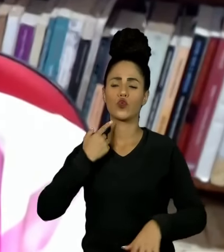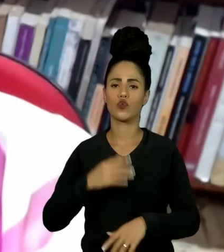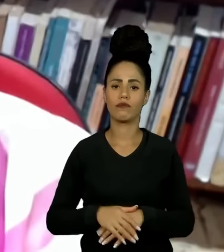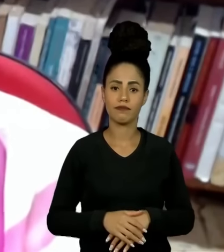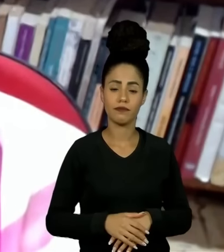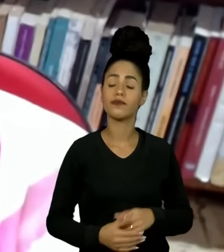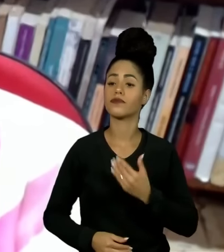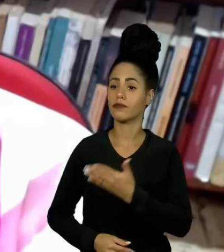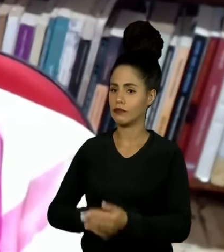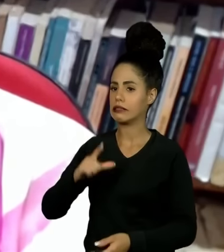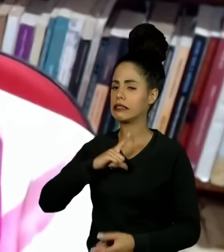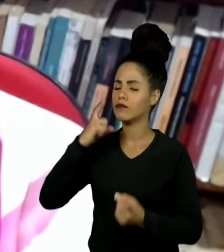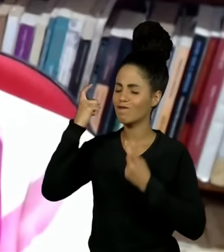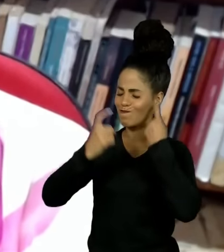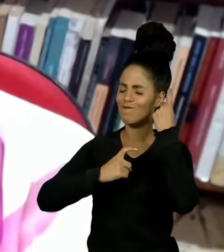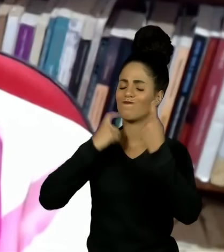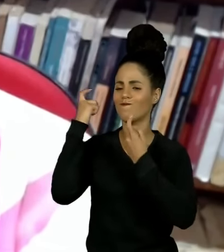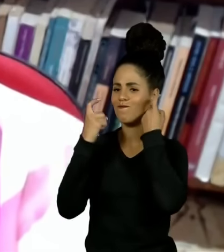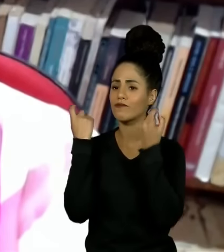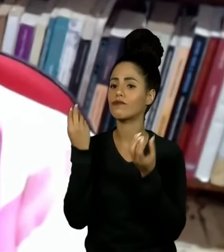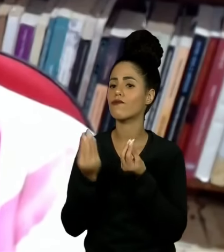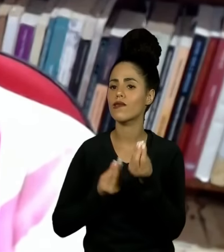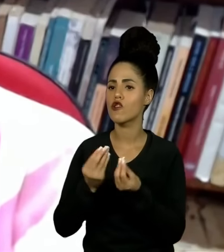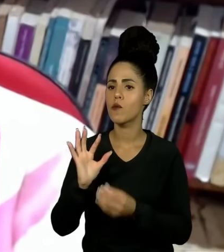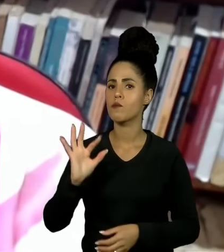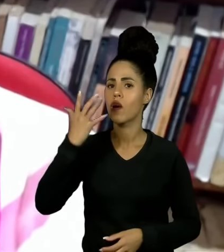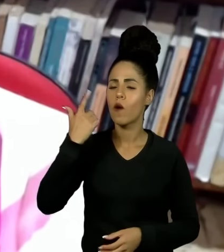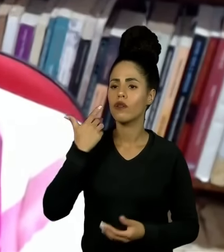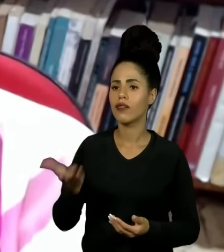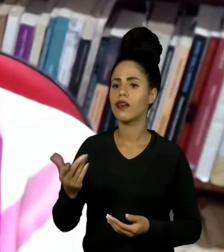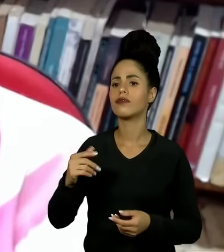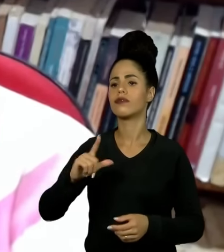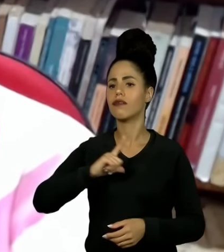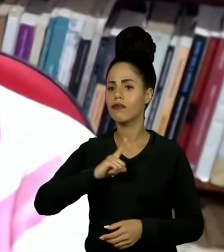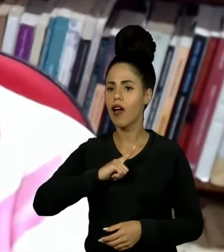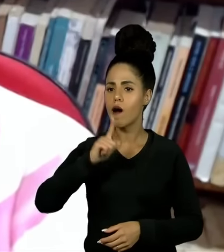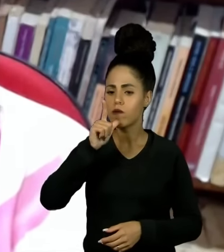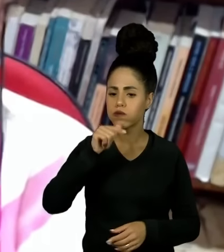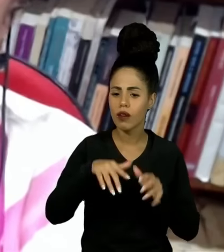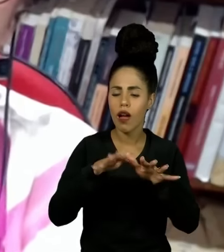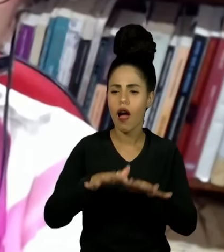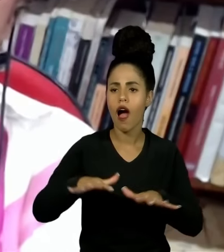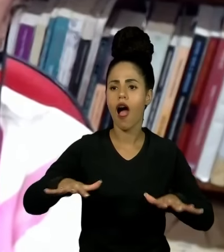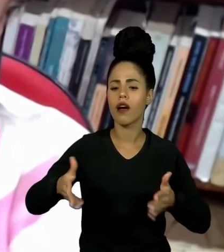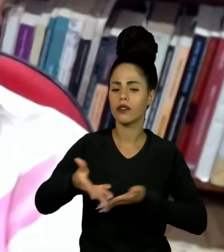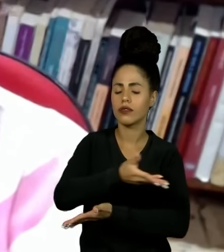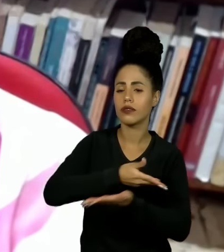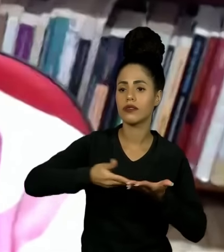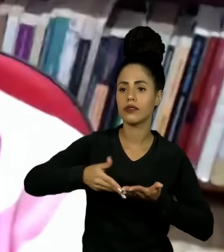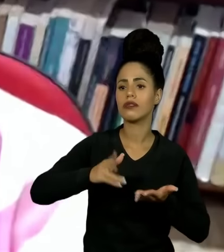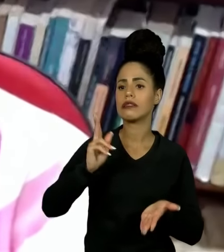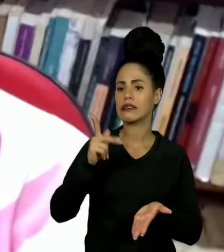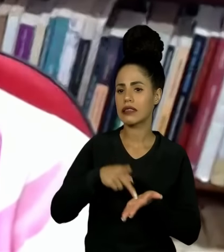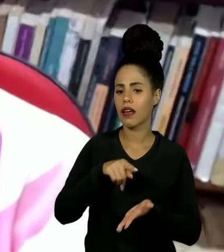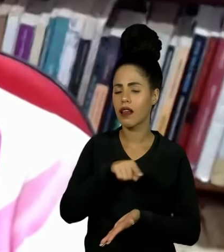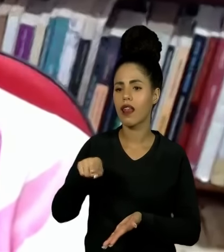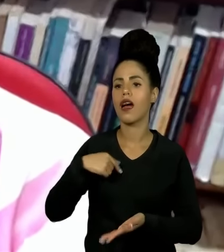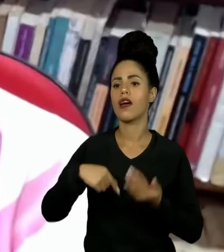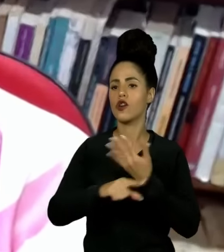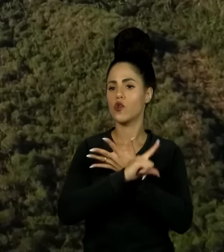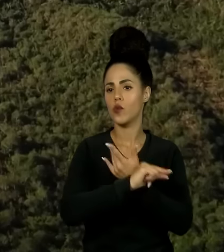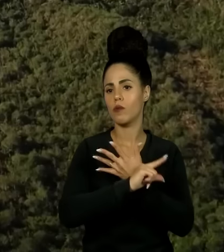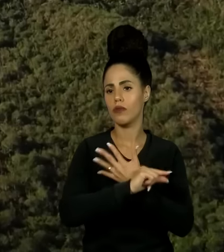existe toda uma preocupação de se manter suas nascentes, que sem essa relação de planalto-planície, o Pantanal